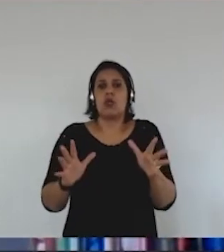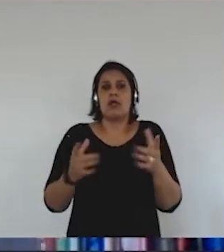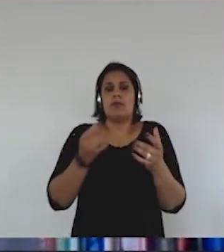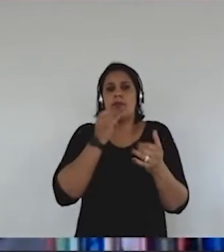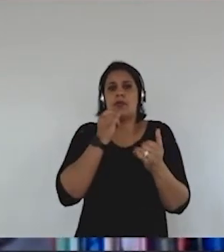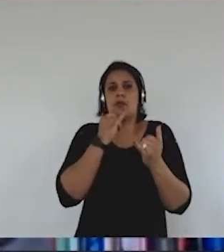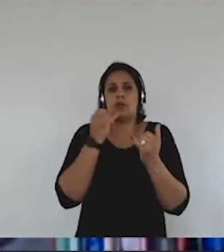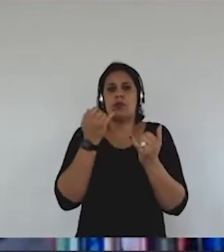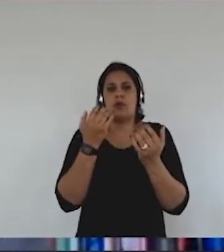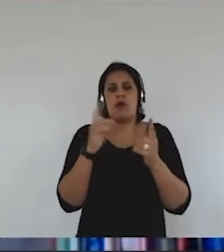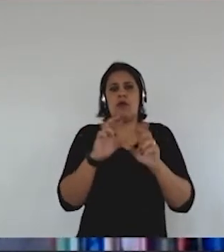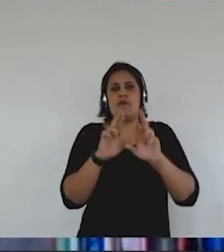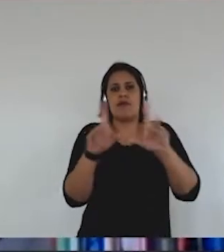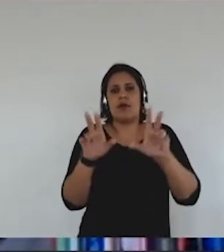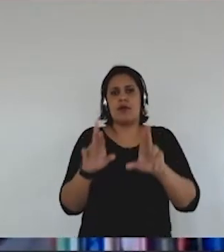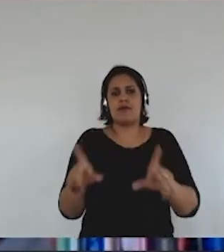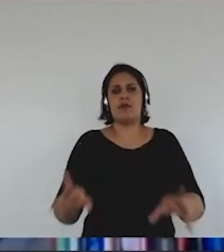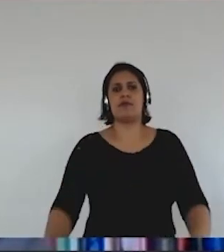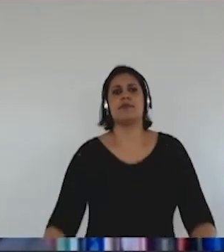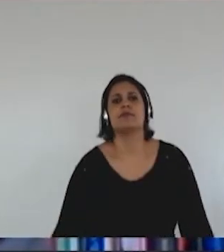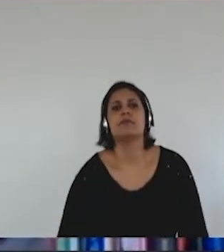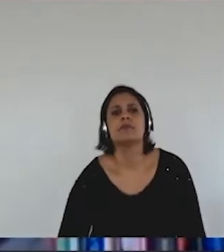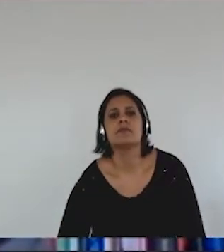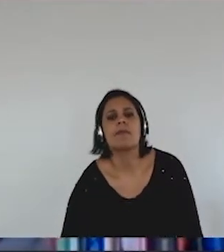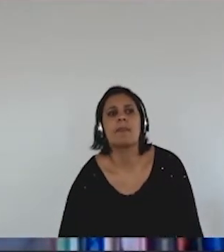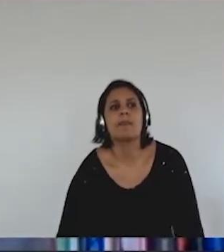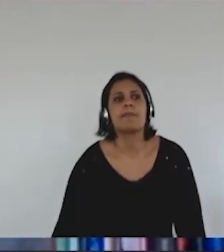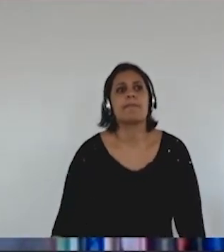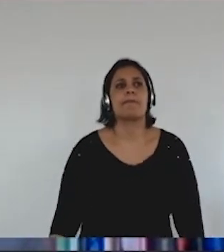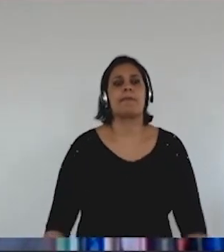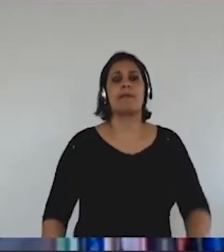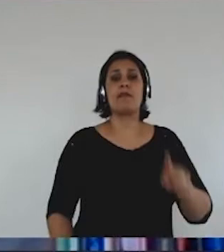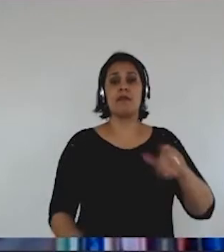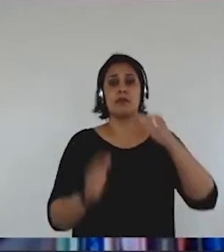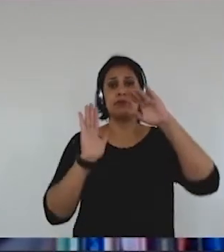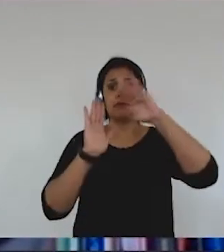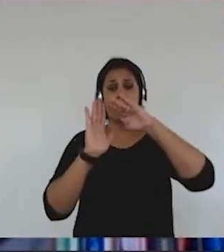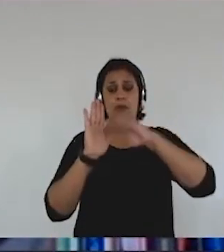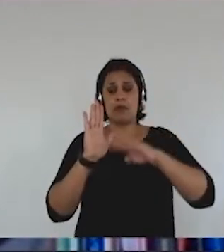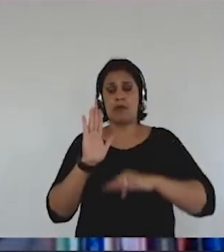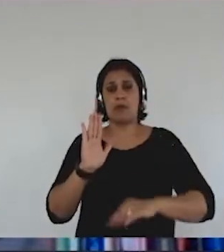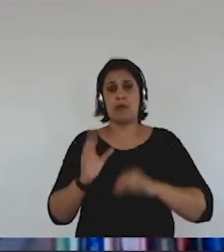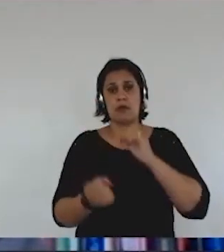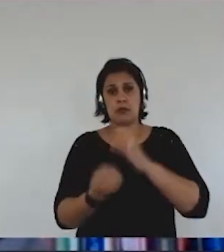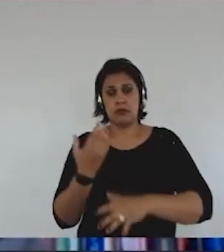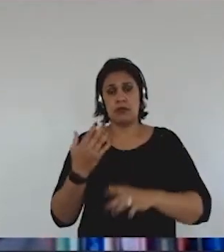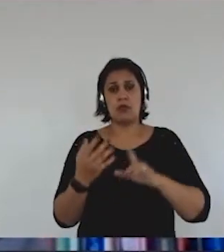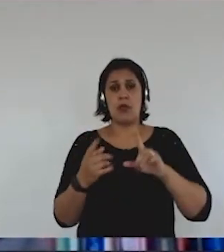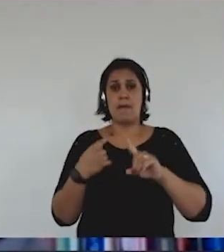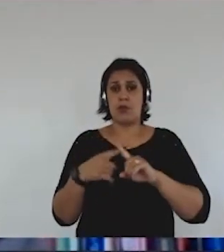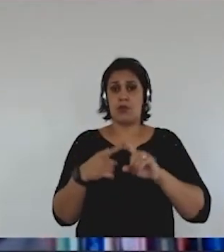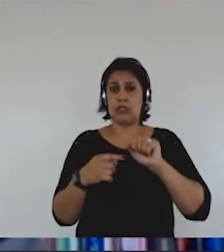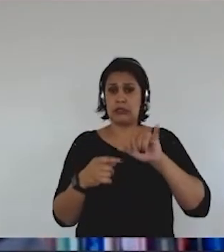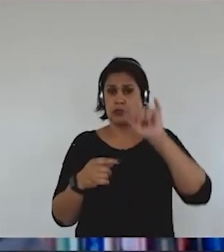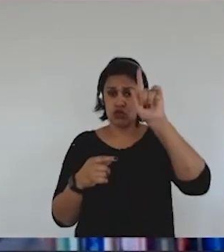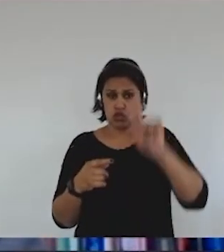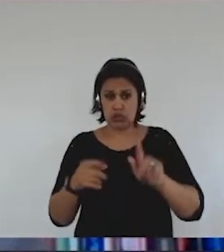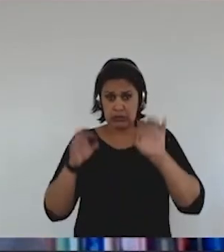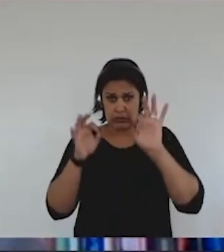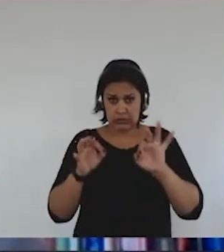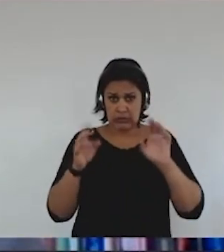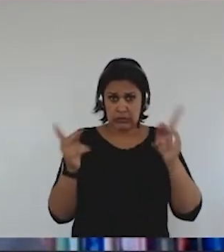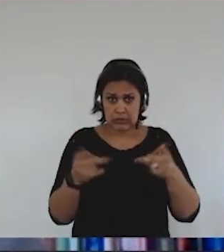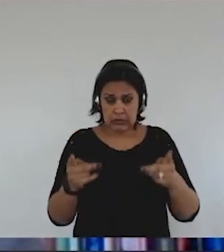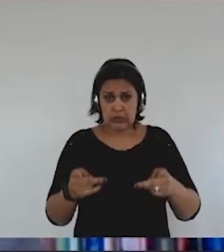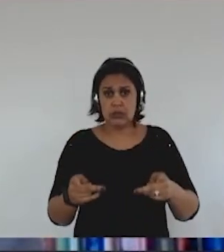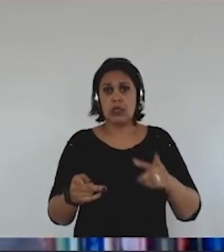execução dessas normas que foram estabelecidas e que, não sendo geridas de forma adequada,